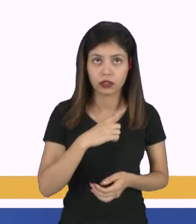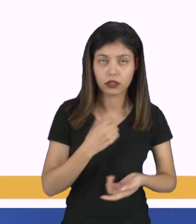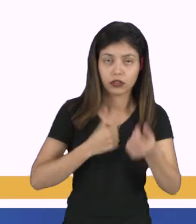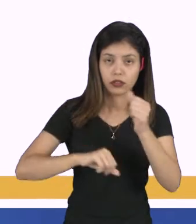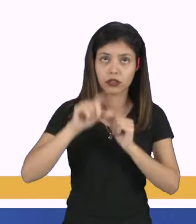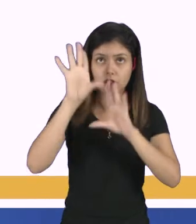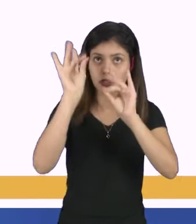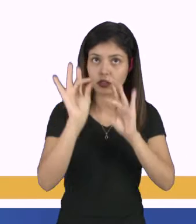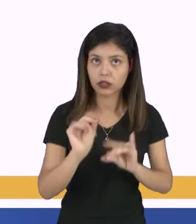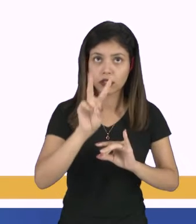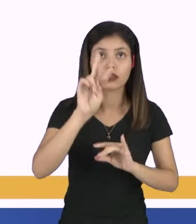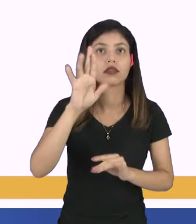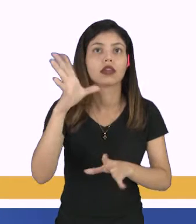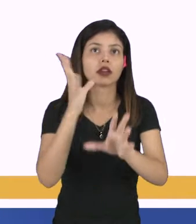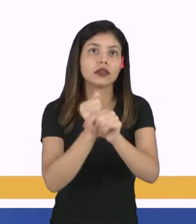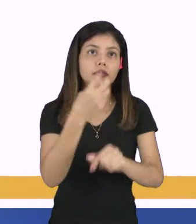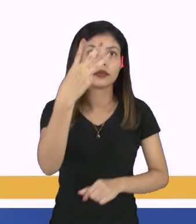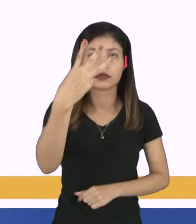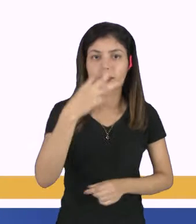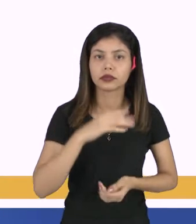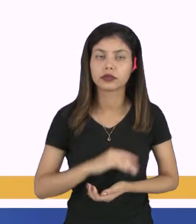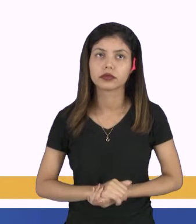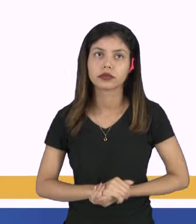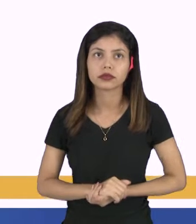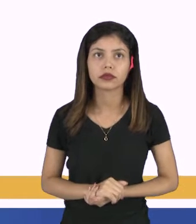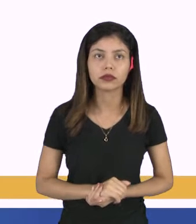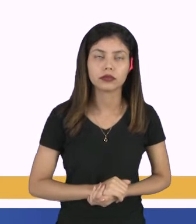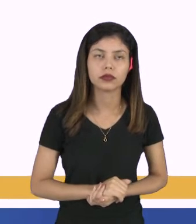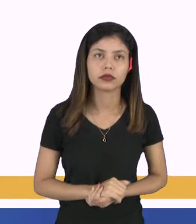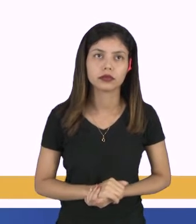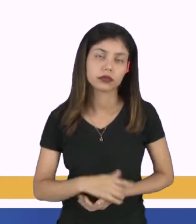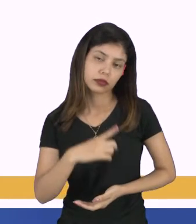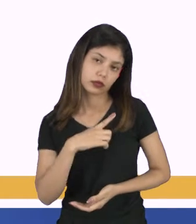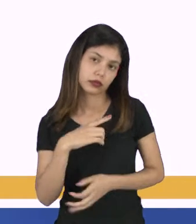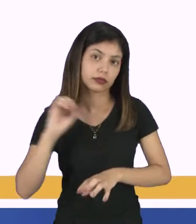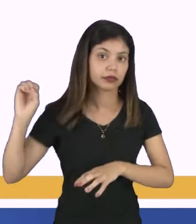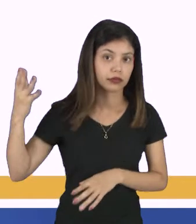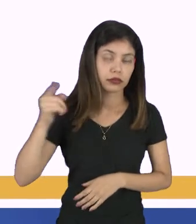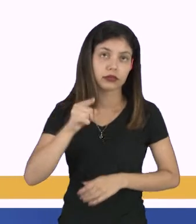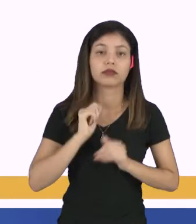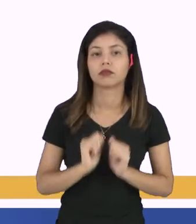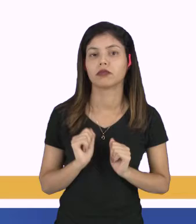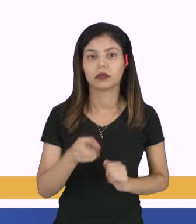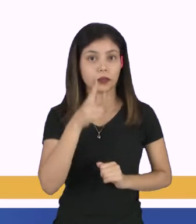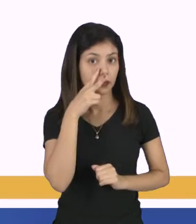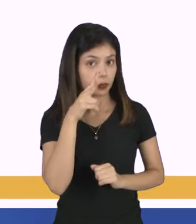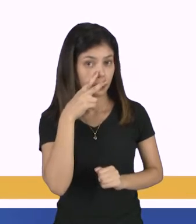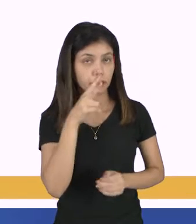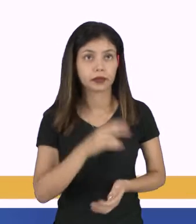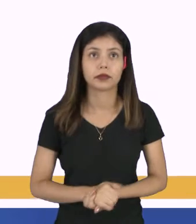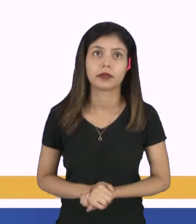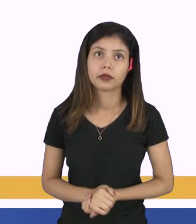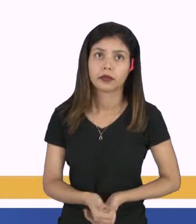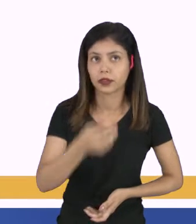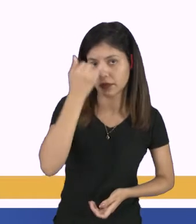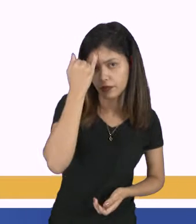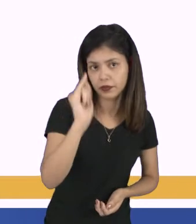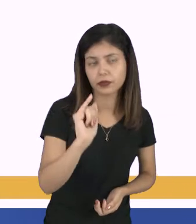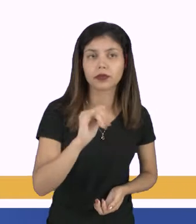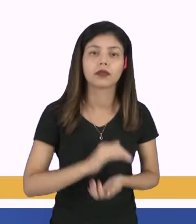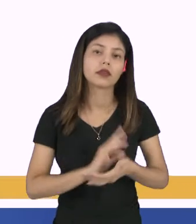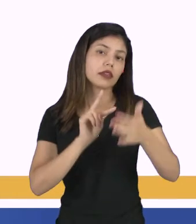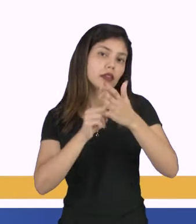que convergem em cada vértice somado com 3. Né? Então, nesse caso, você pode observar essa ideia,